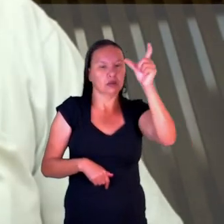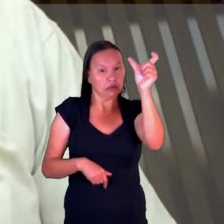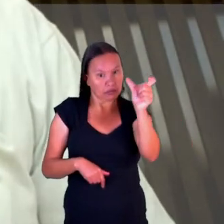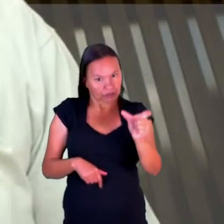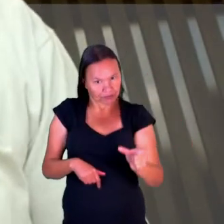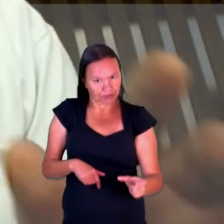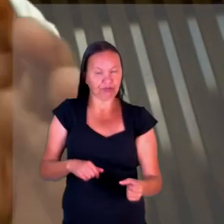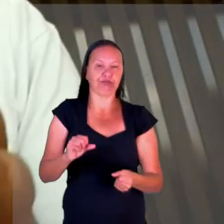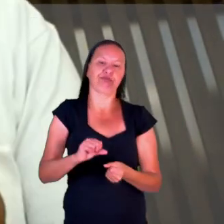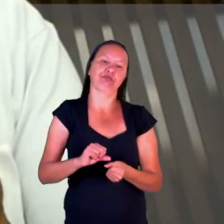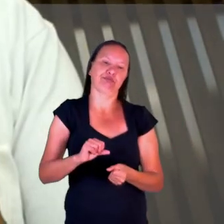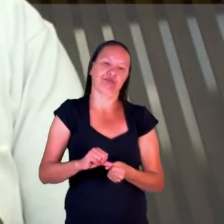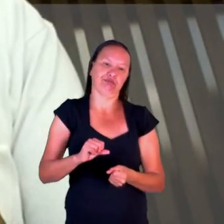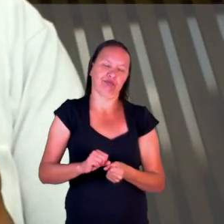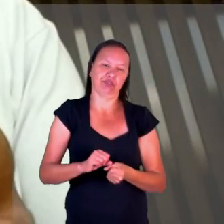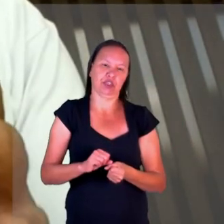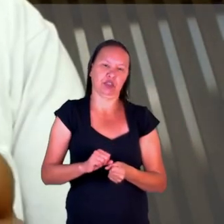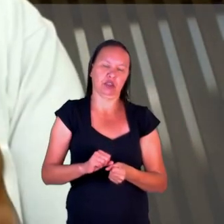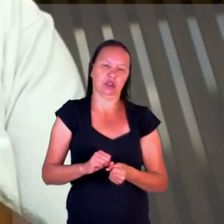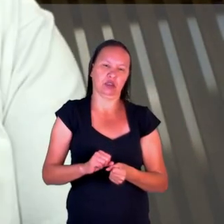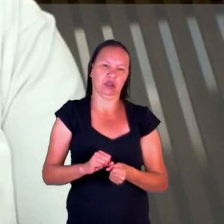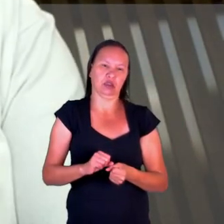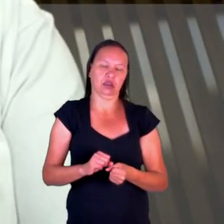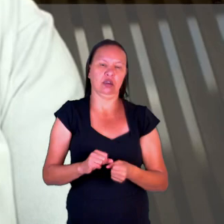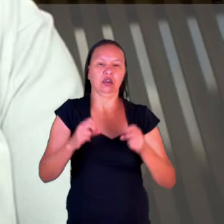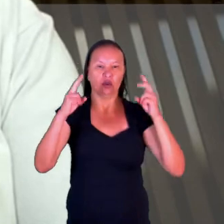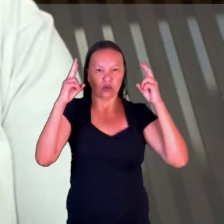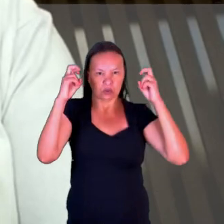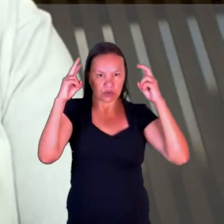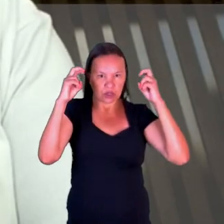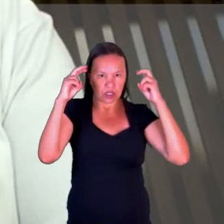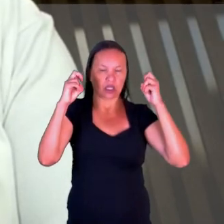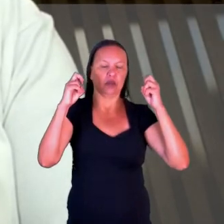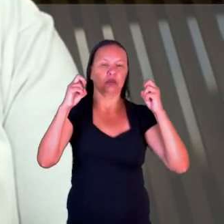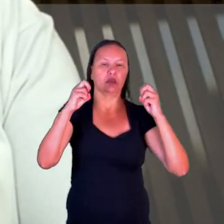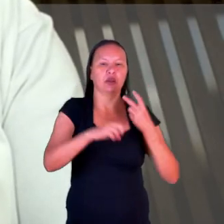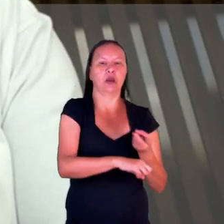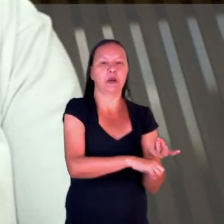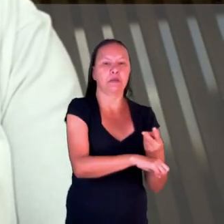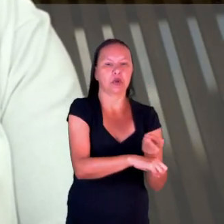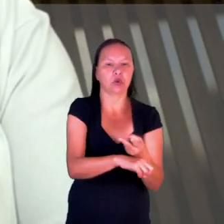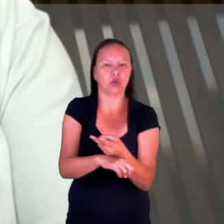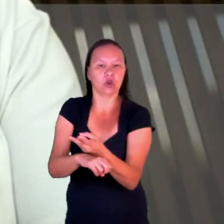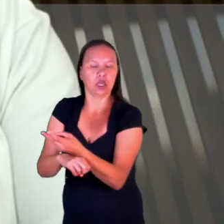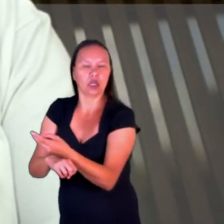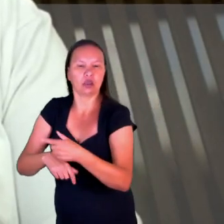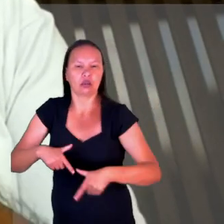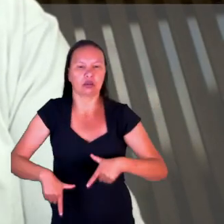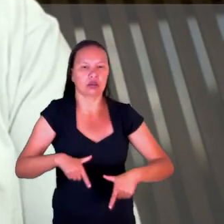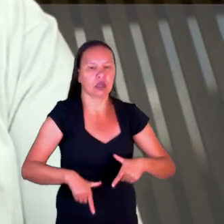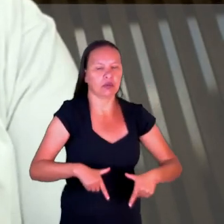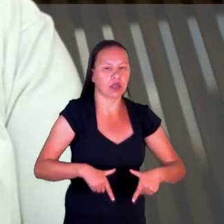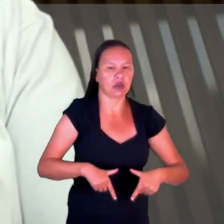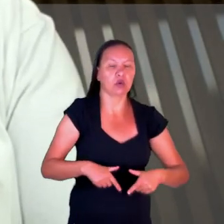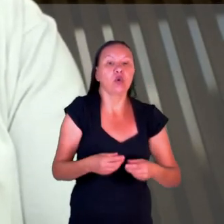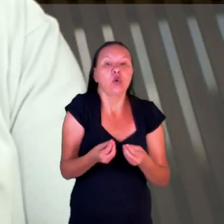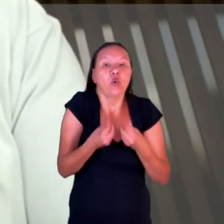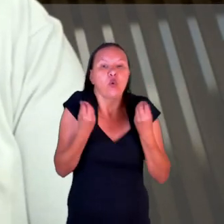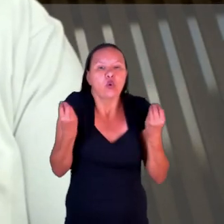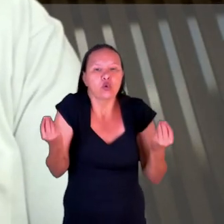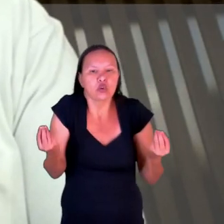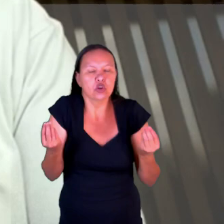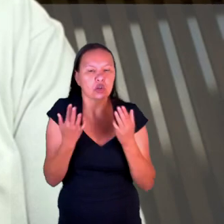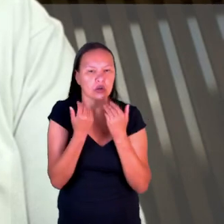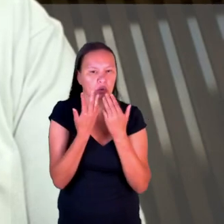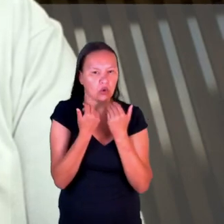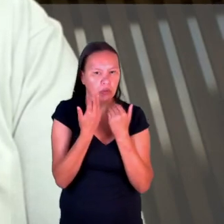fica no dilema muitas vezes se sai para procurar trabalho não vai ter Onde comer né se tem que comer tem que ir pra fila